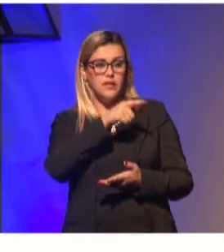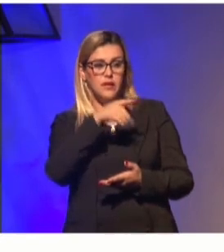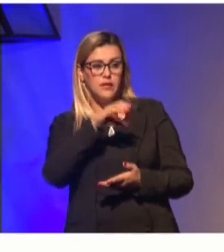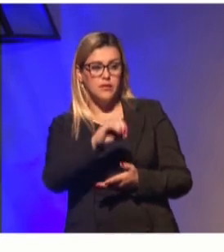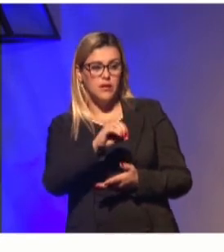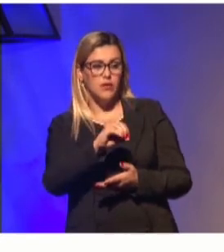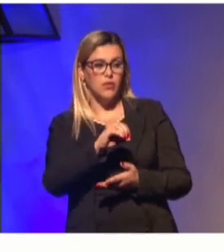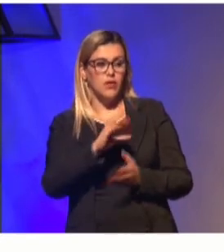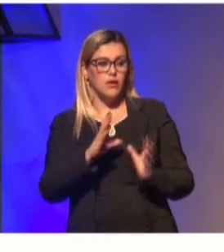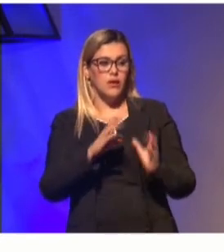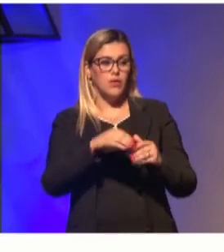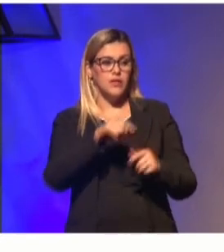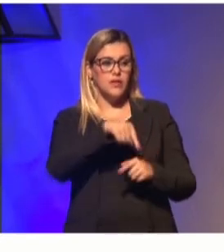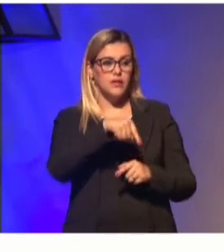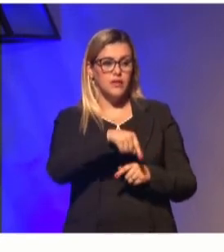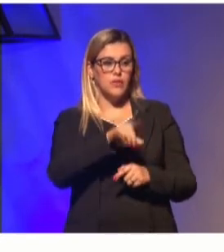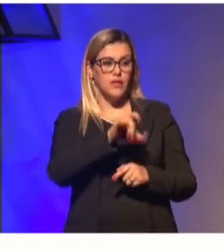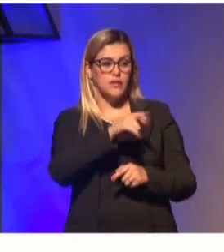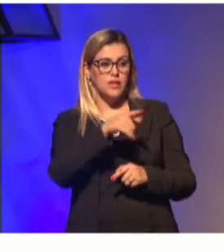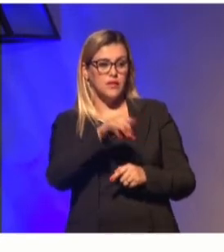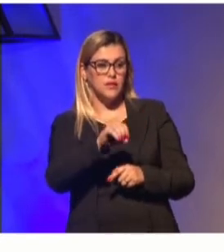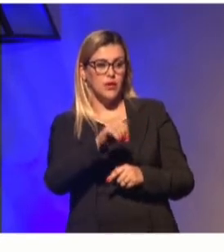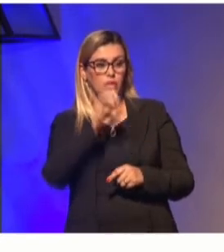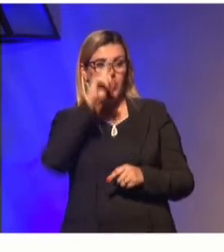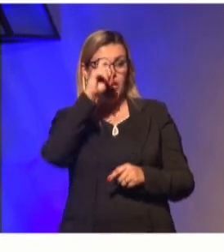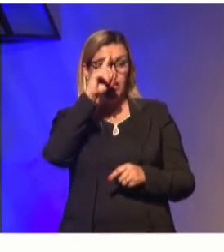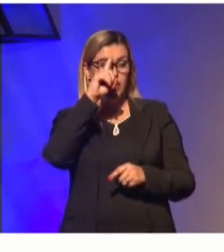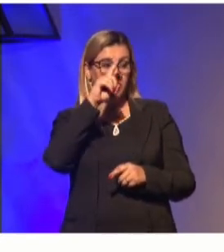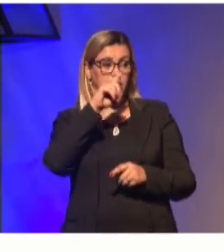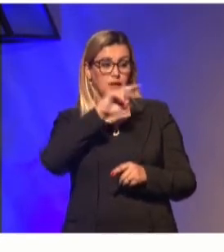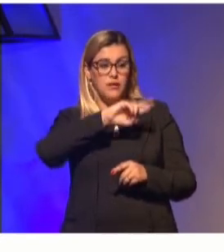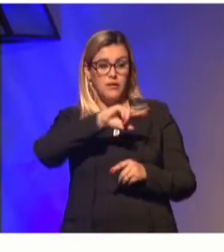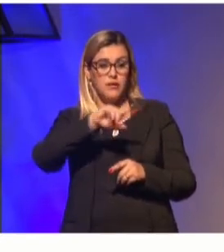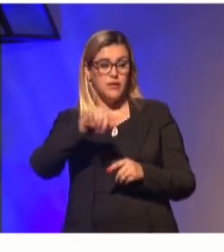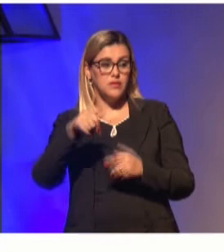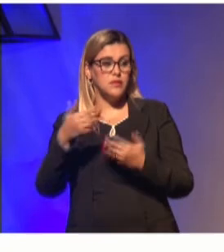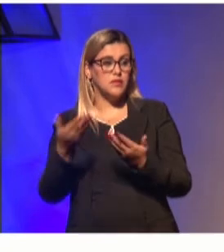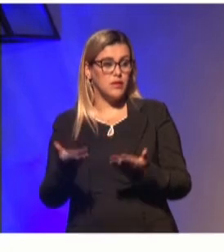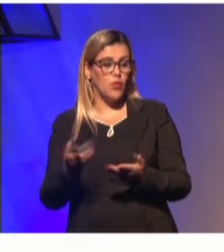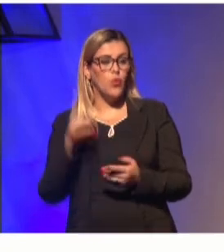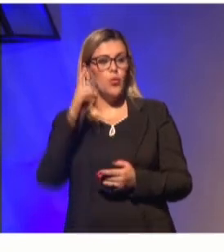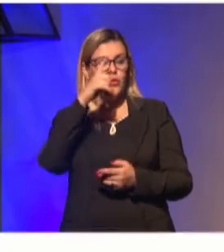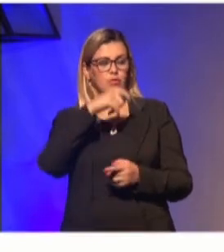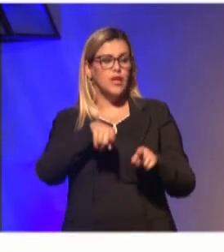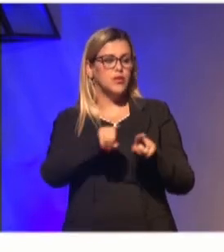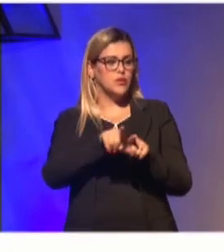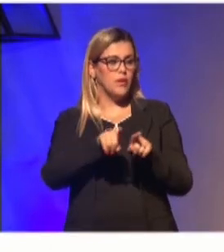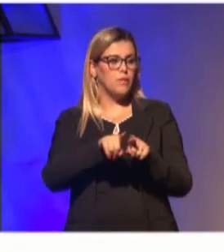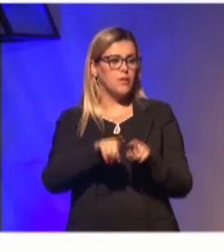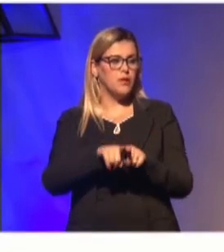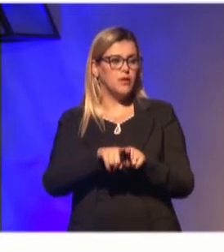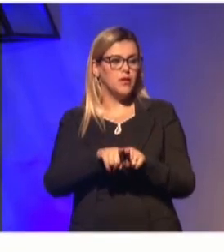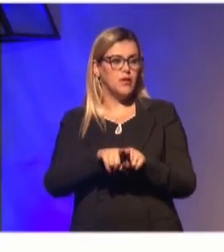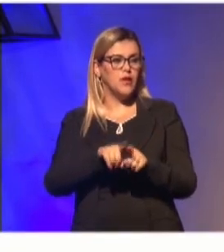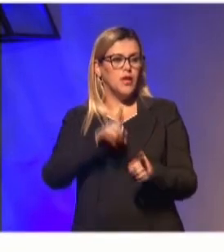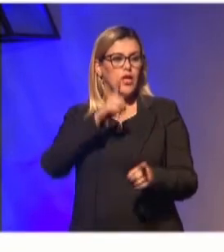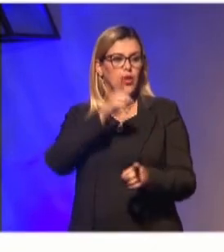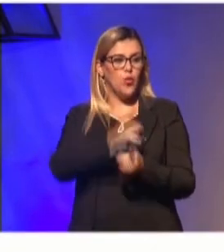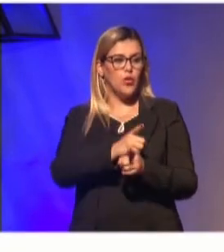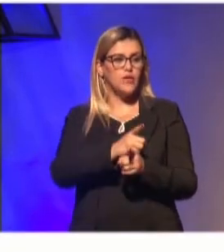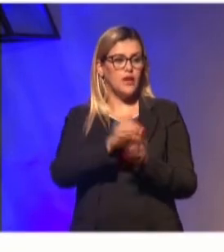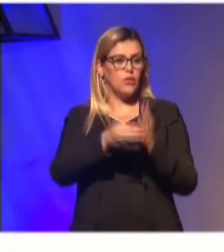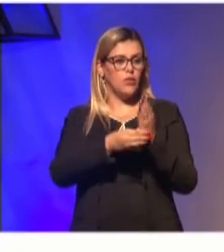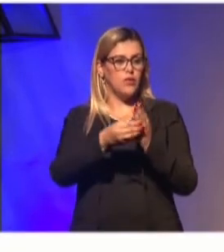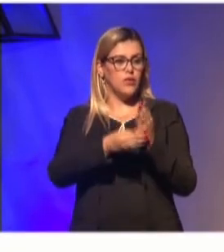concentração dessas lesões graves em hospitais terciários e, com isso, uma dificuldade até encontrar